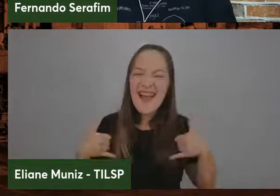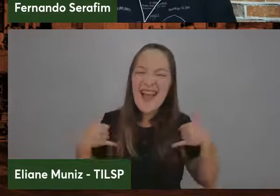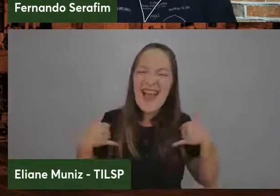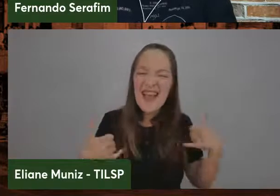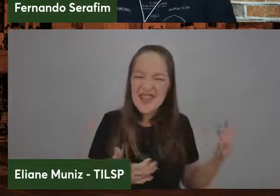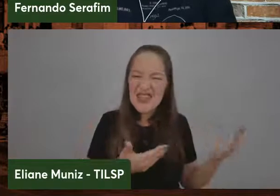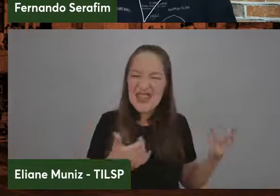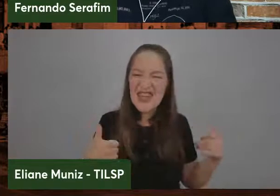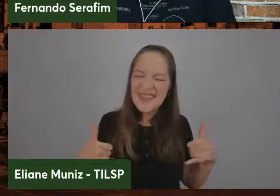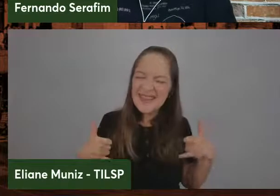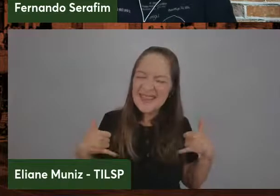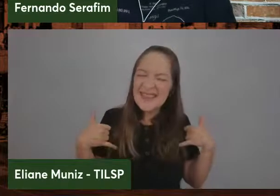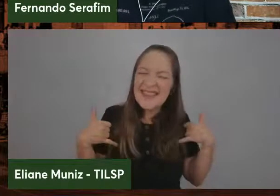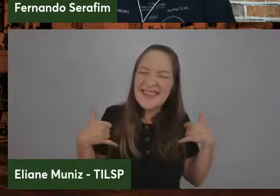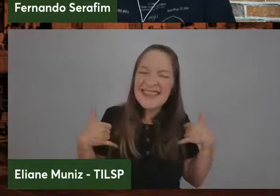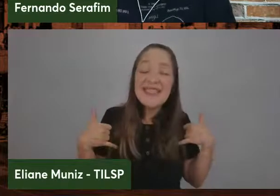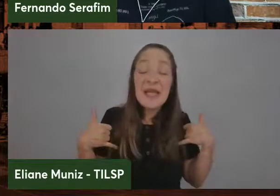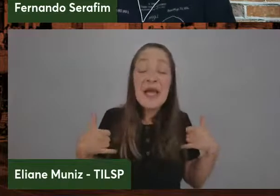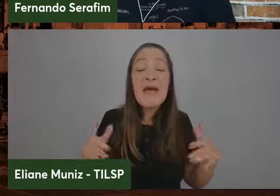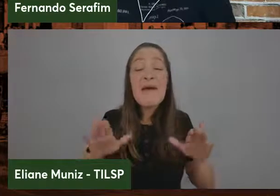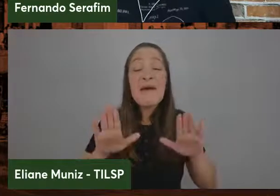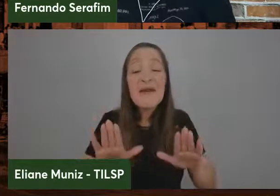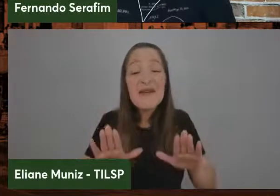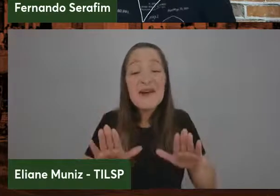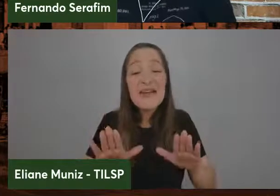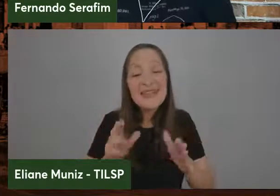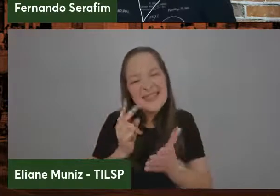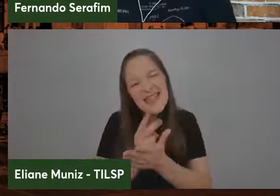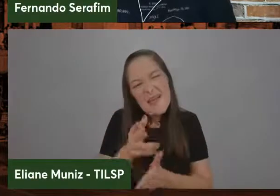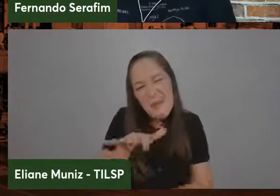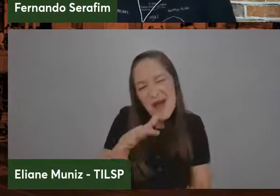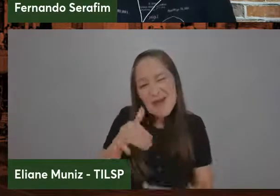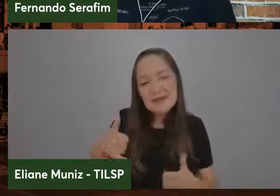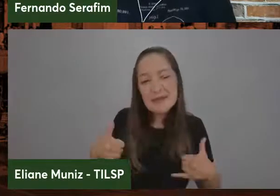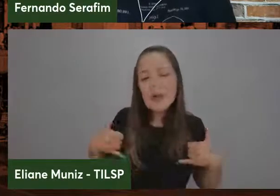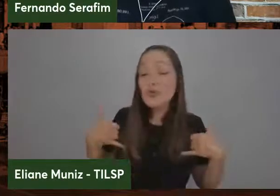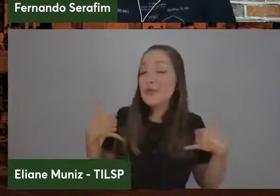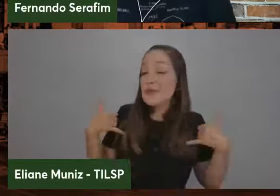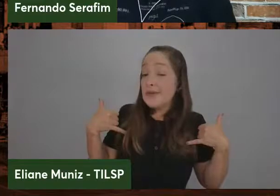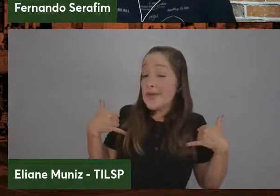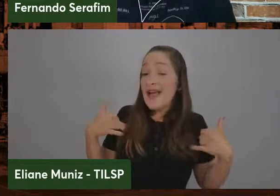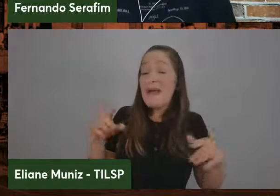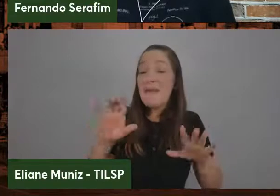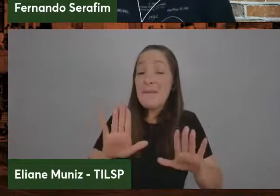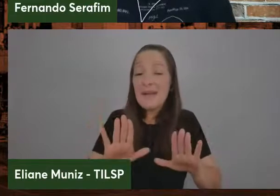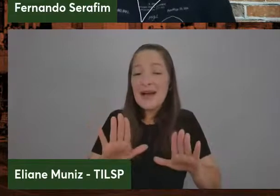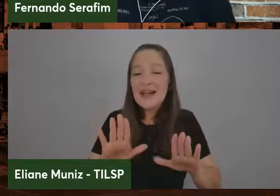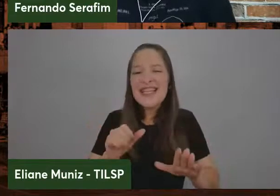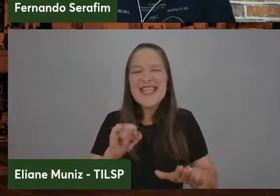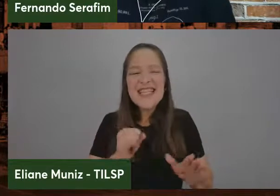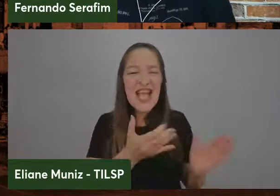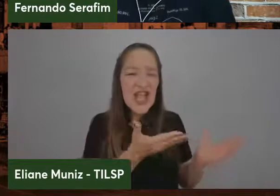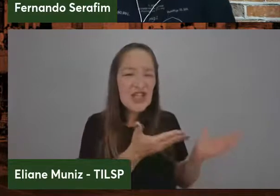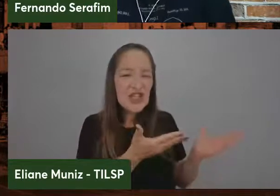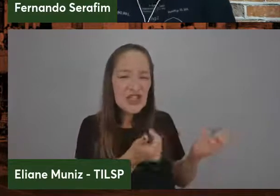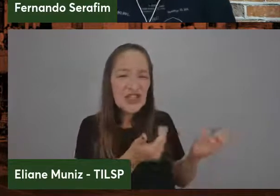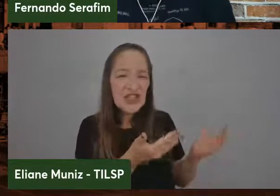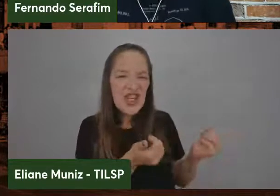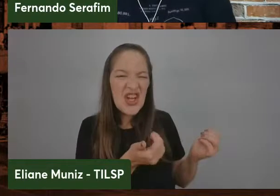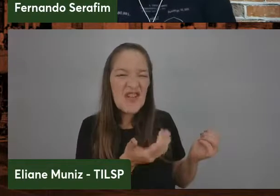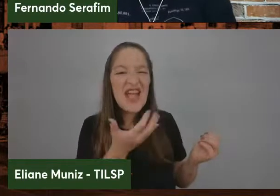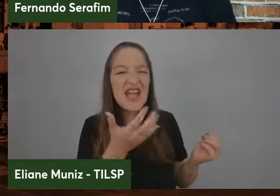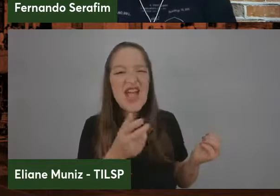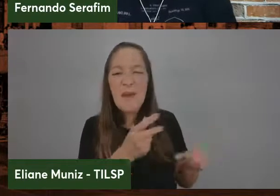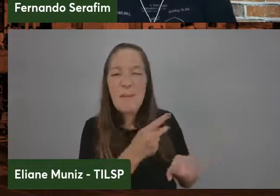vaidosos sempre, né? Mais ou menos vaidosos. Mas quando você é muito jovem, você quer ganhar